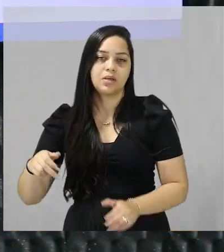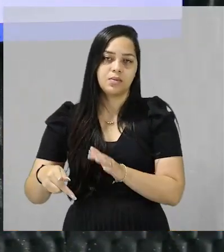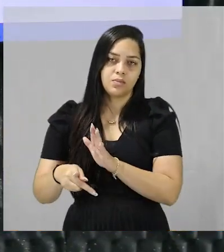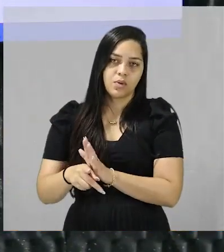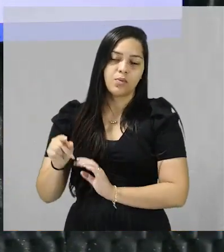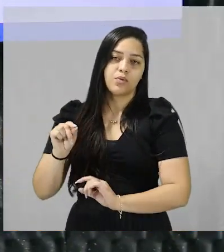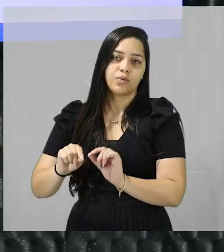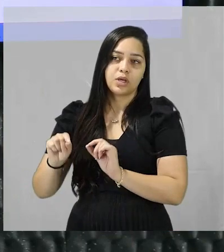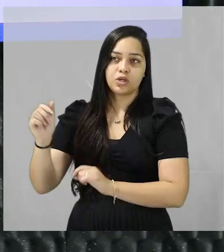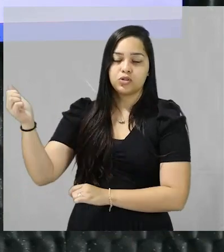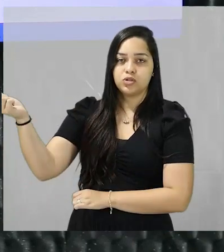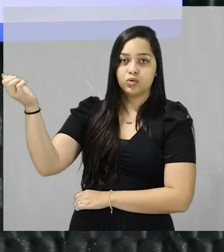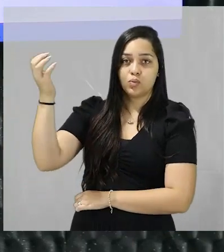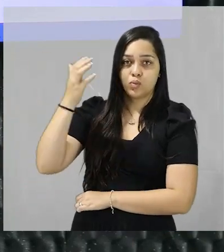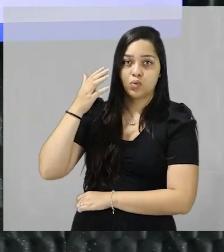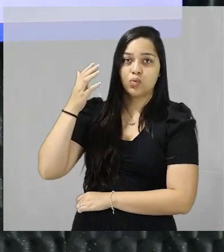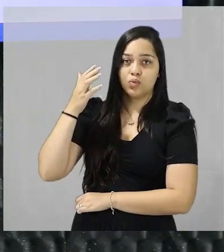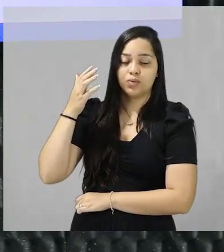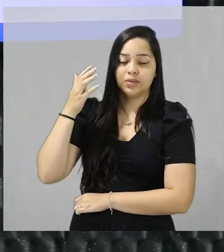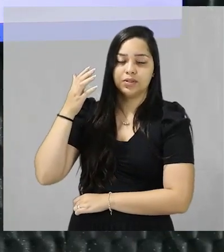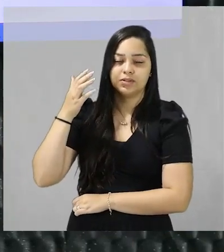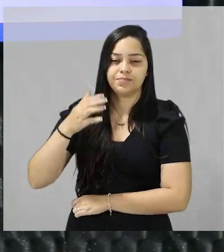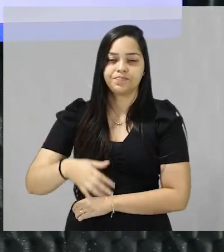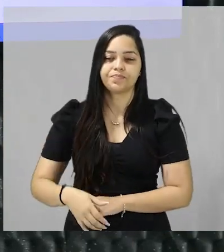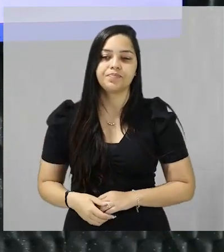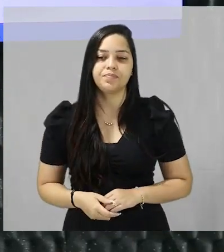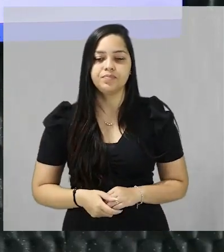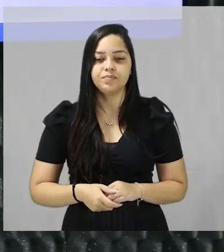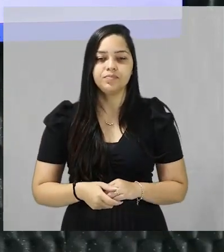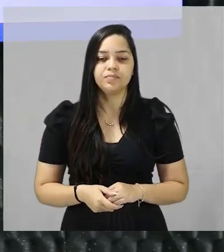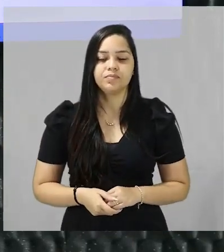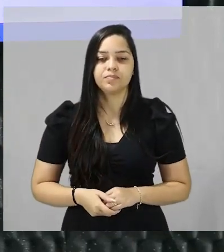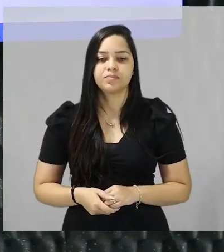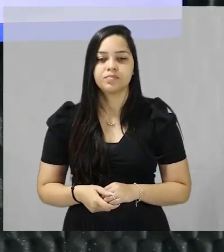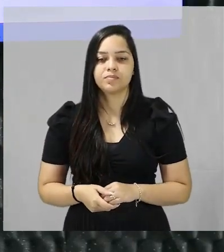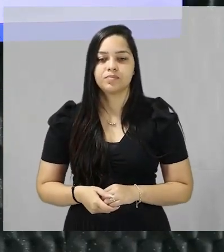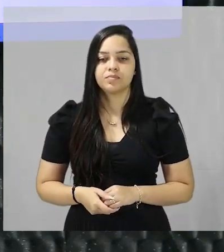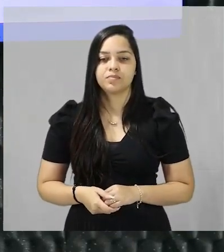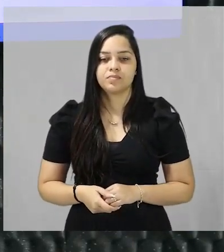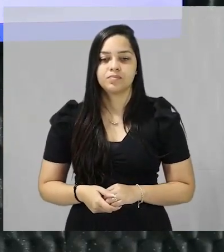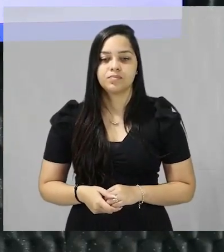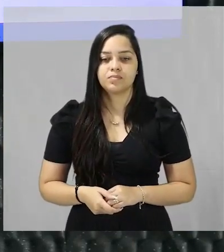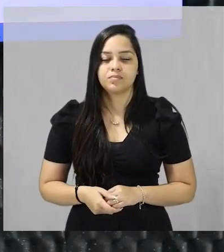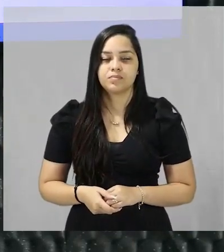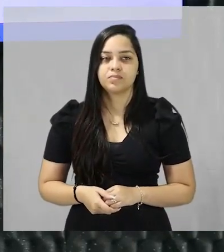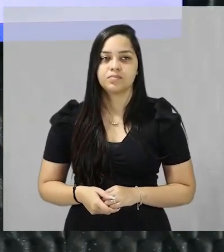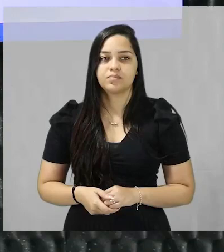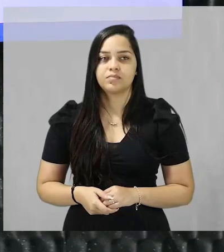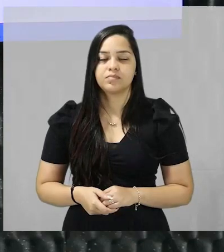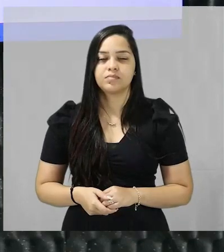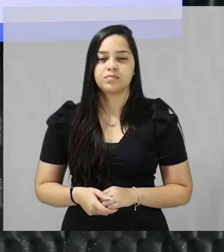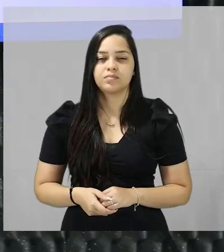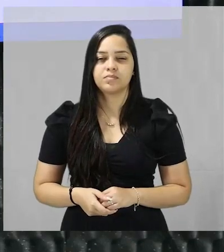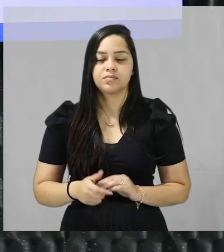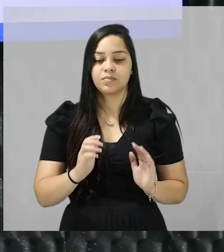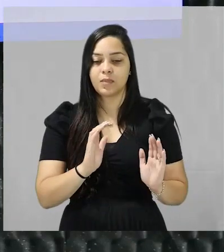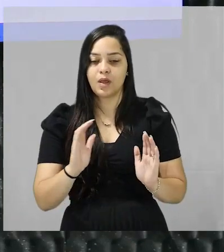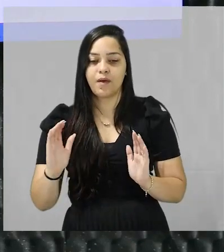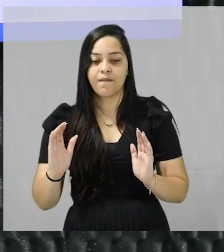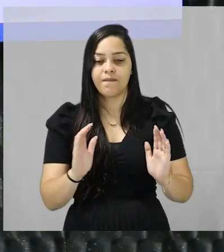de luz, radiação em um determinado espectro ou faixa,